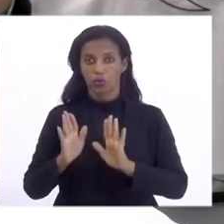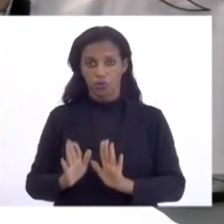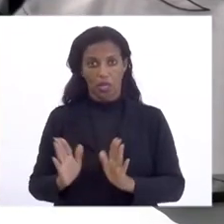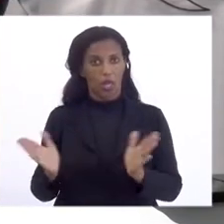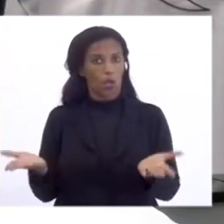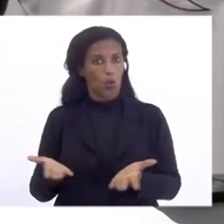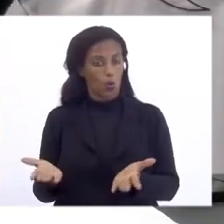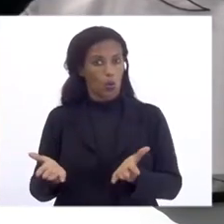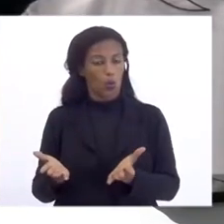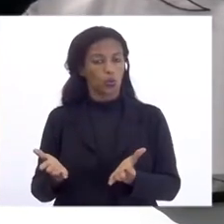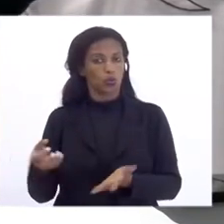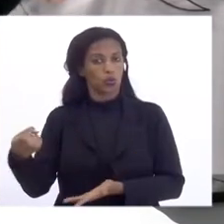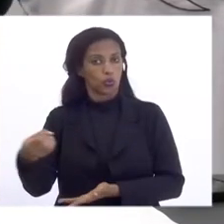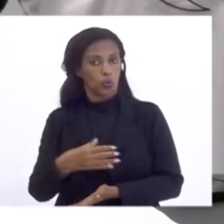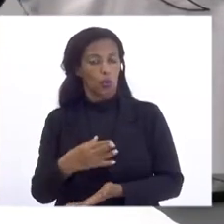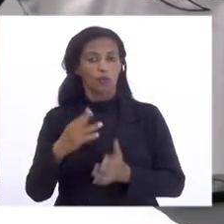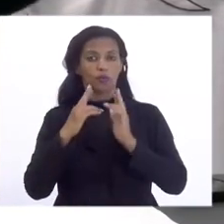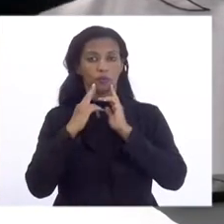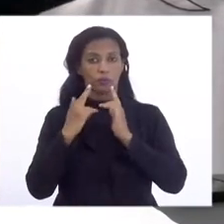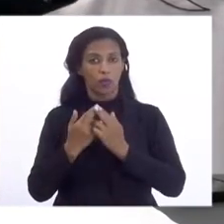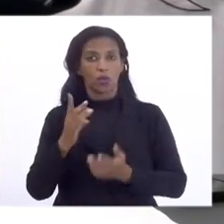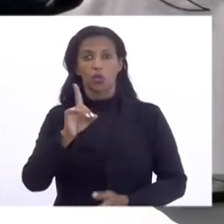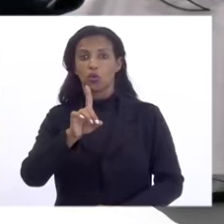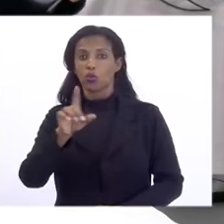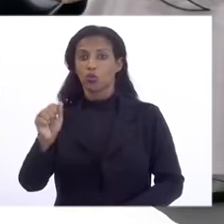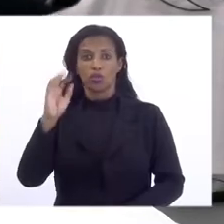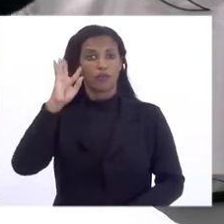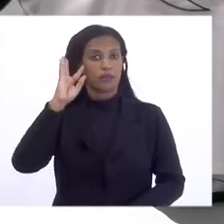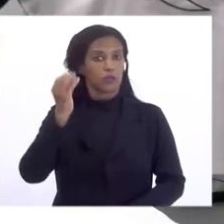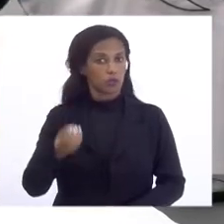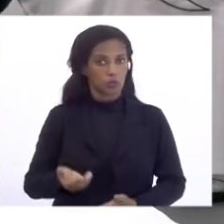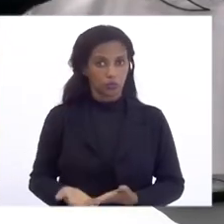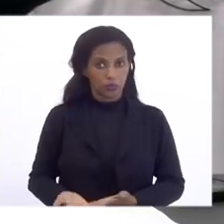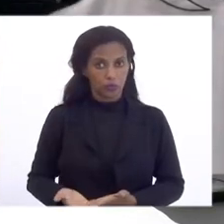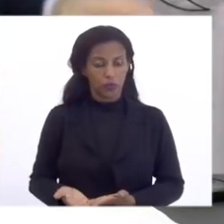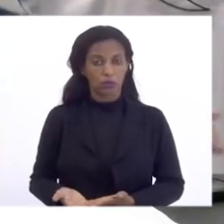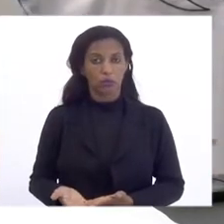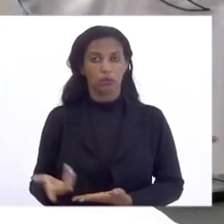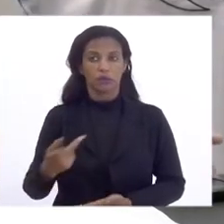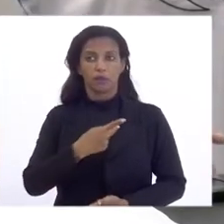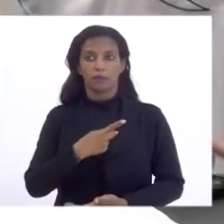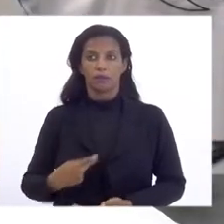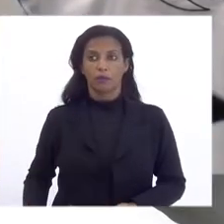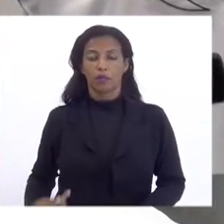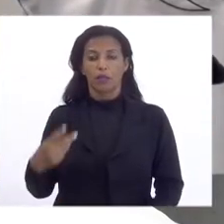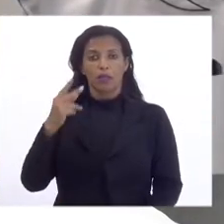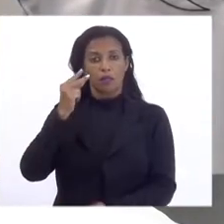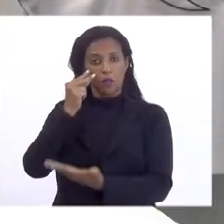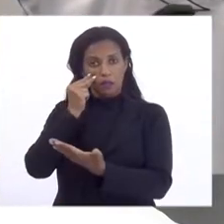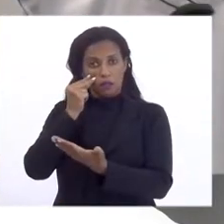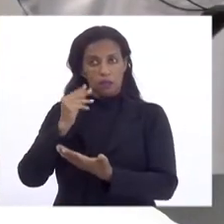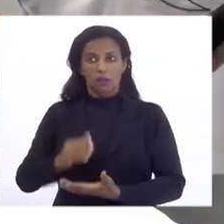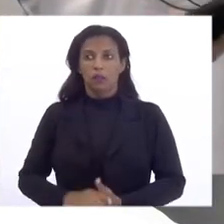aqui deliberado uma nova audiência pública, data ainda a ser resolvida, que será presidida pela deputada Mônica.